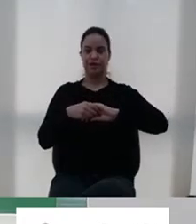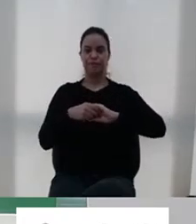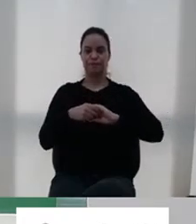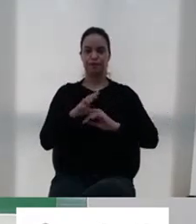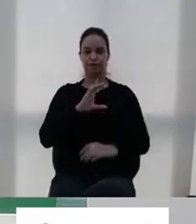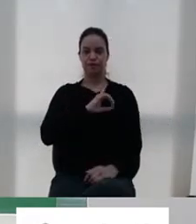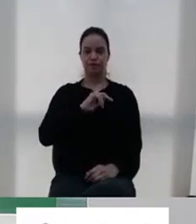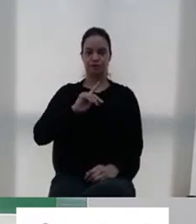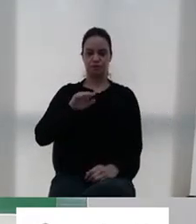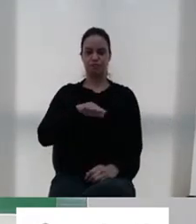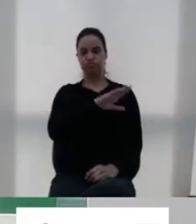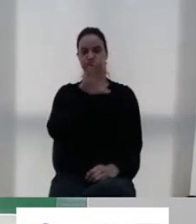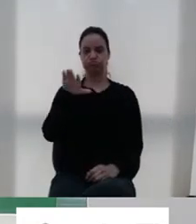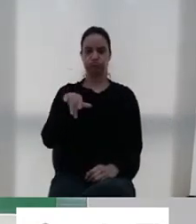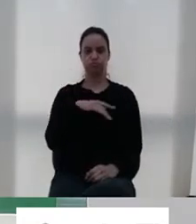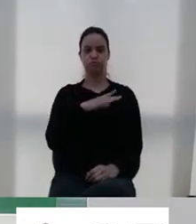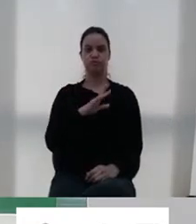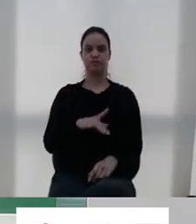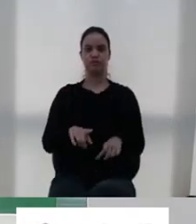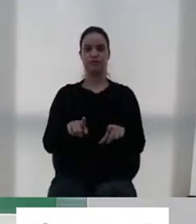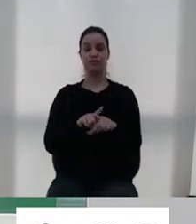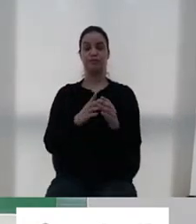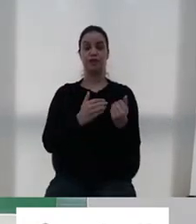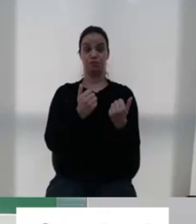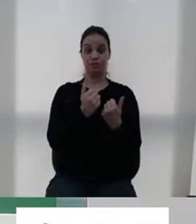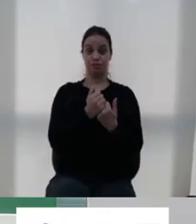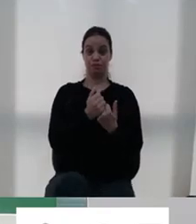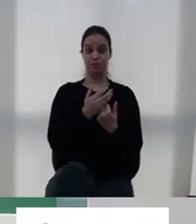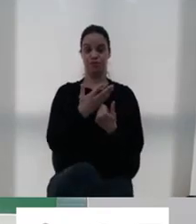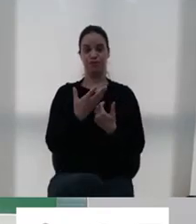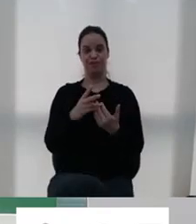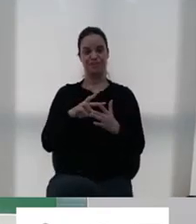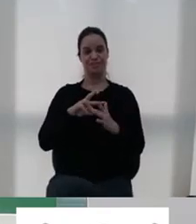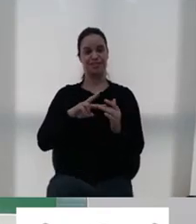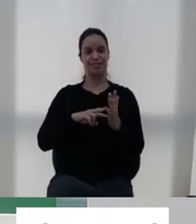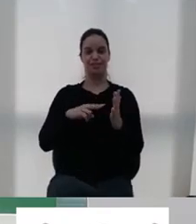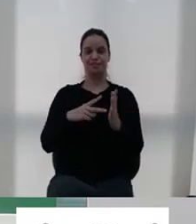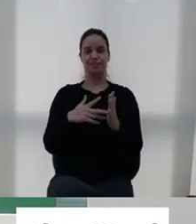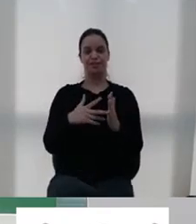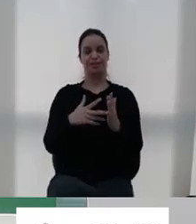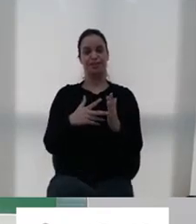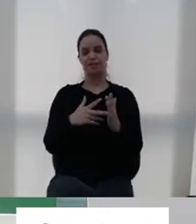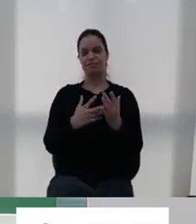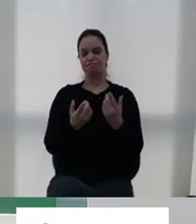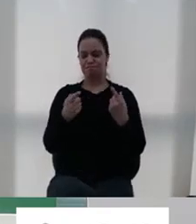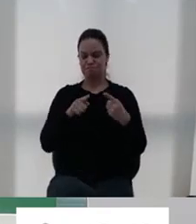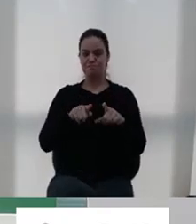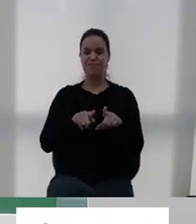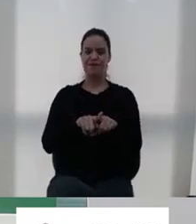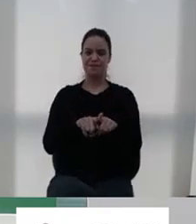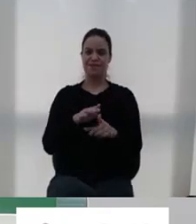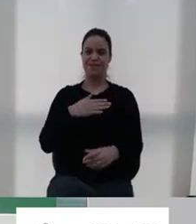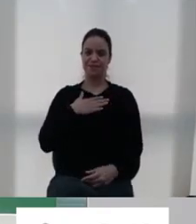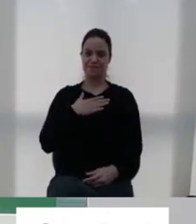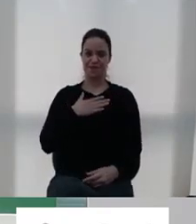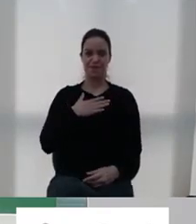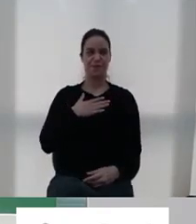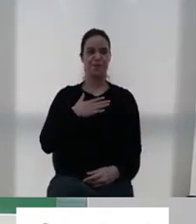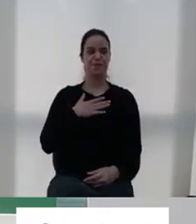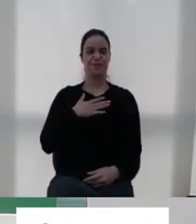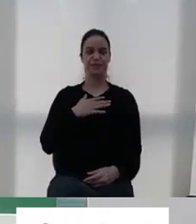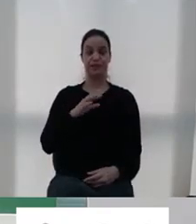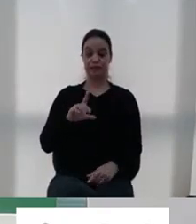geral, na pessoa do João, assim como seu assistente Iago, que tem sido muito parceiros aqui da coordenação, né?